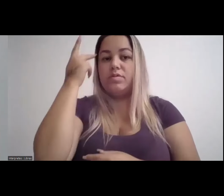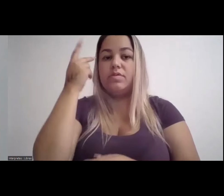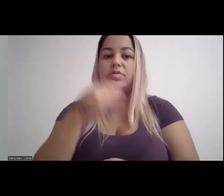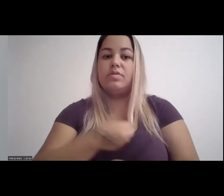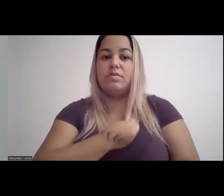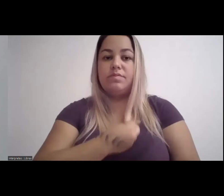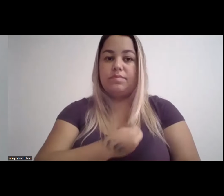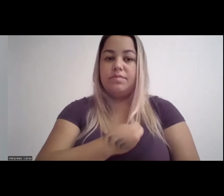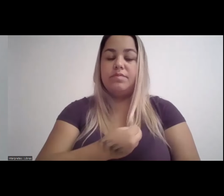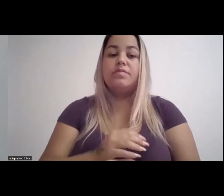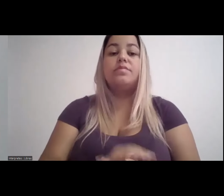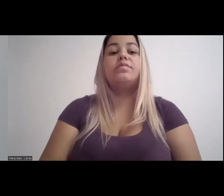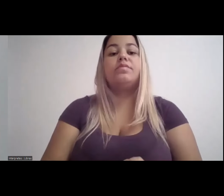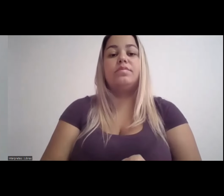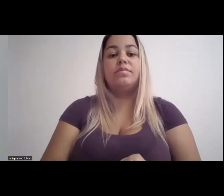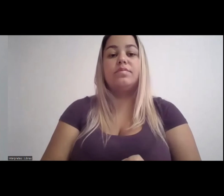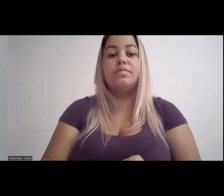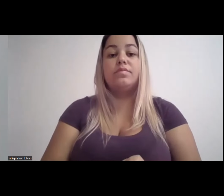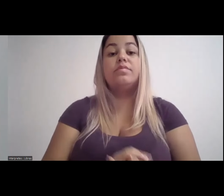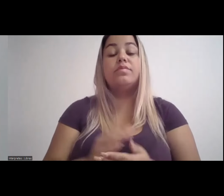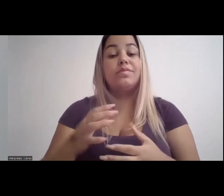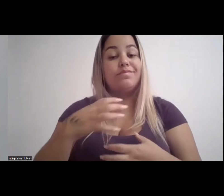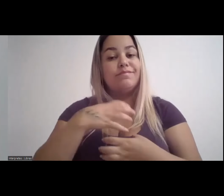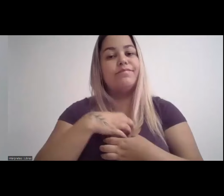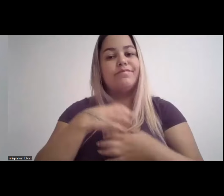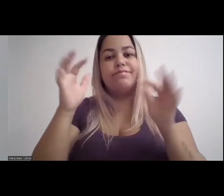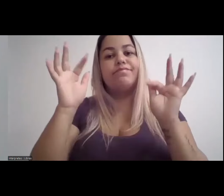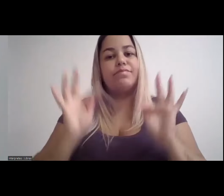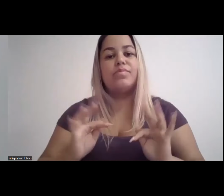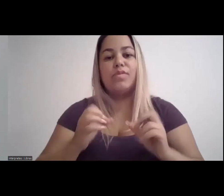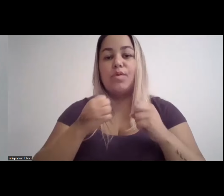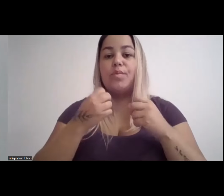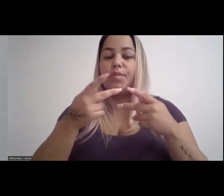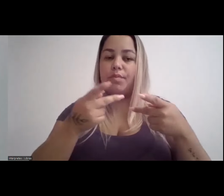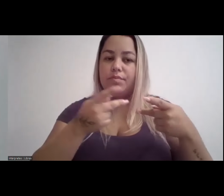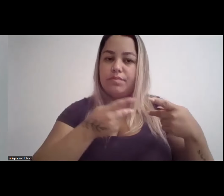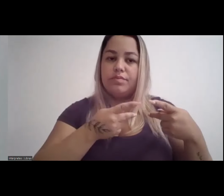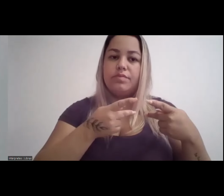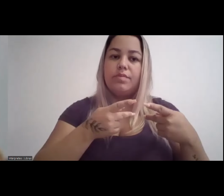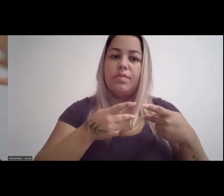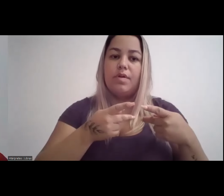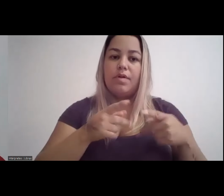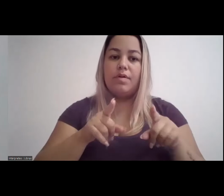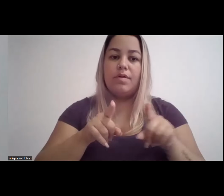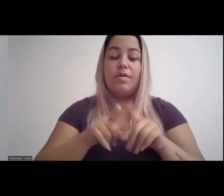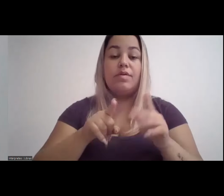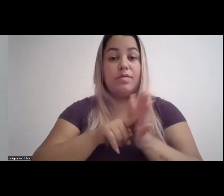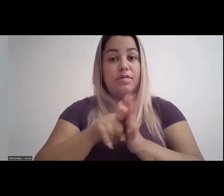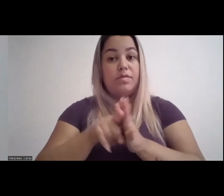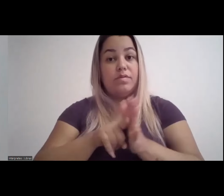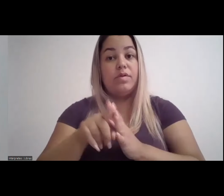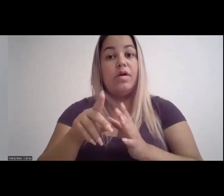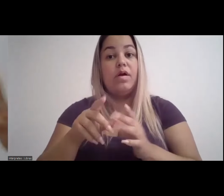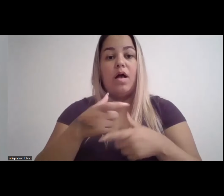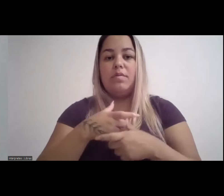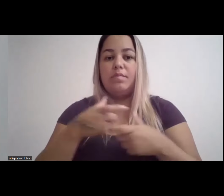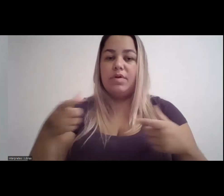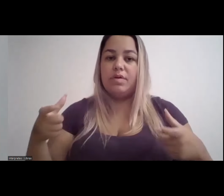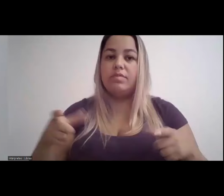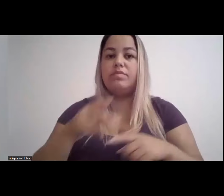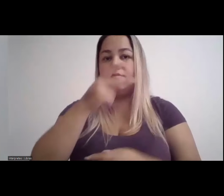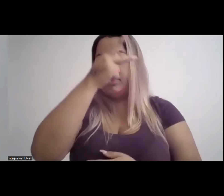território. Então, fico muito feliz em dar as boas-vindas para esse nosso momento de escuta de especialistas, um momento ampliado com